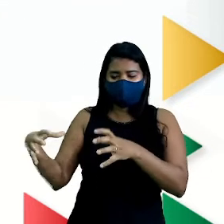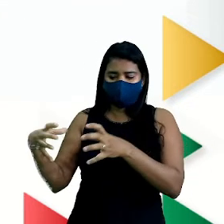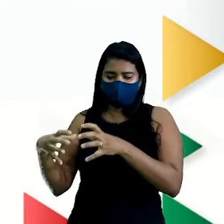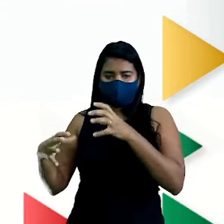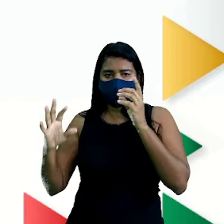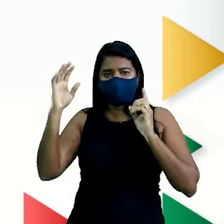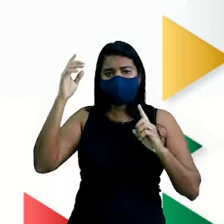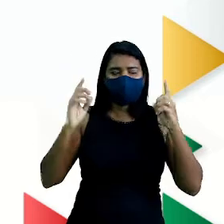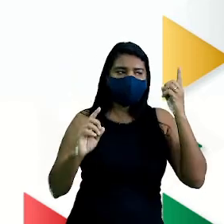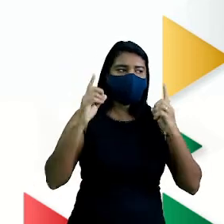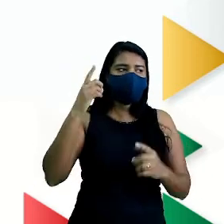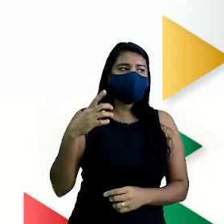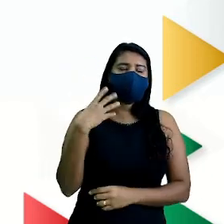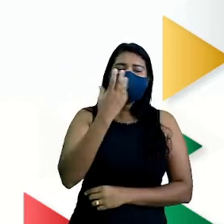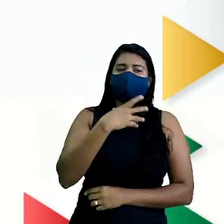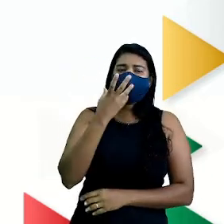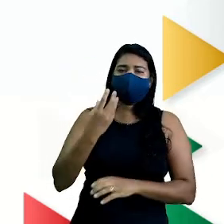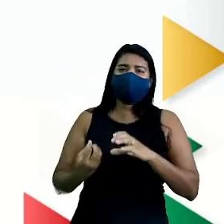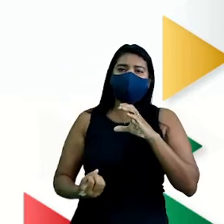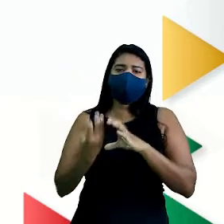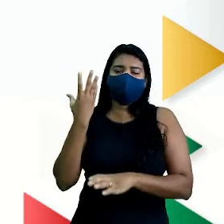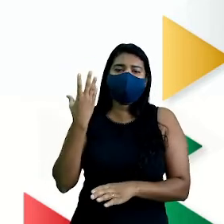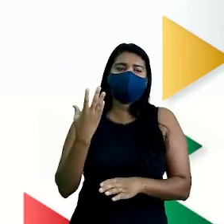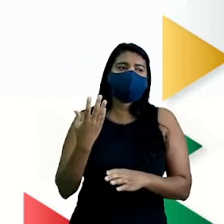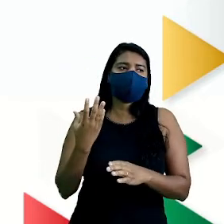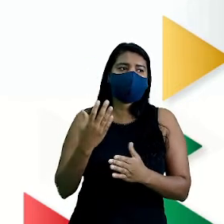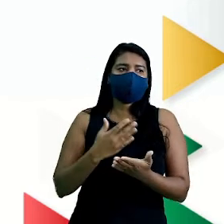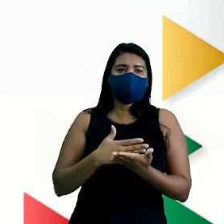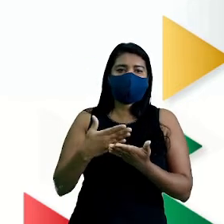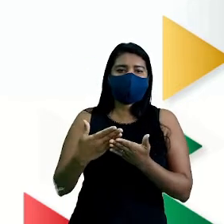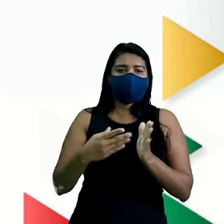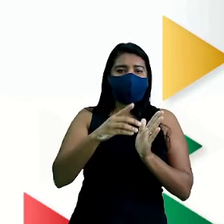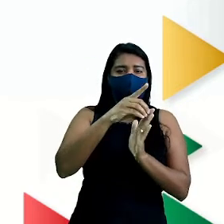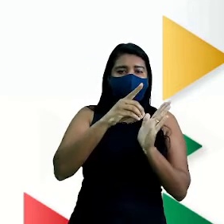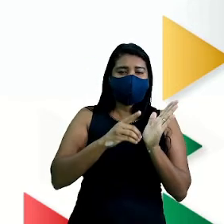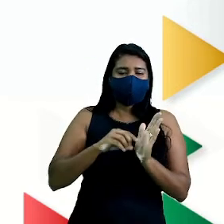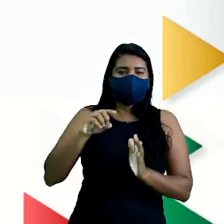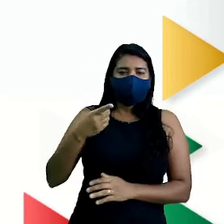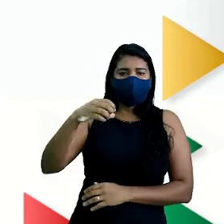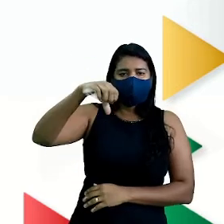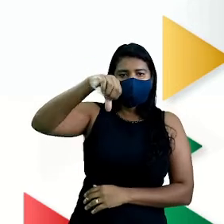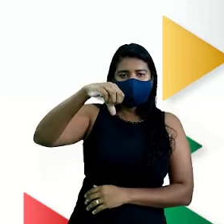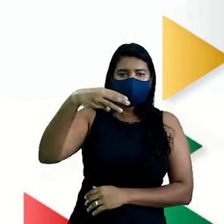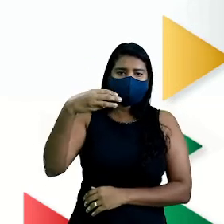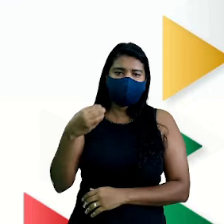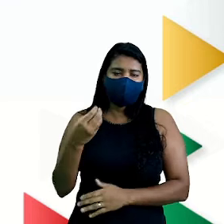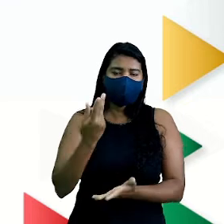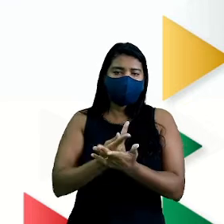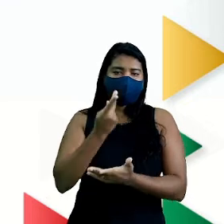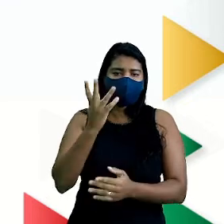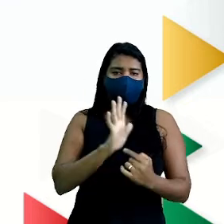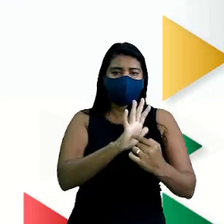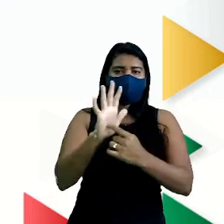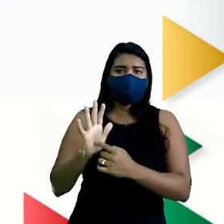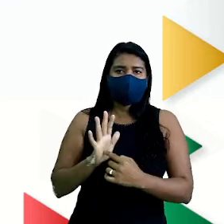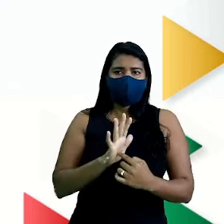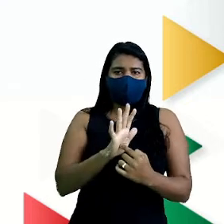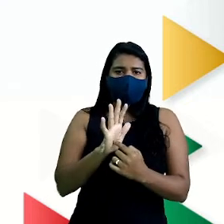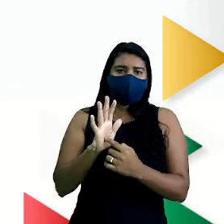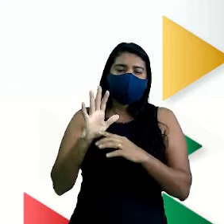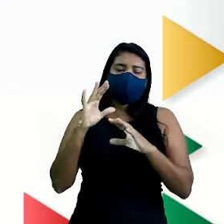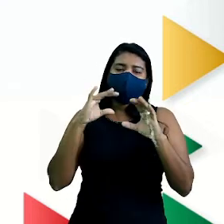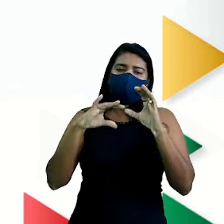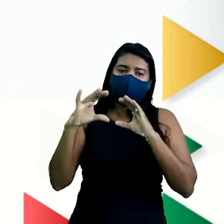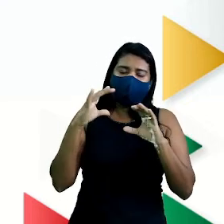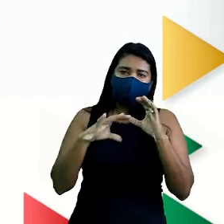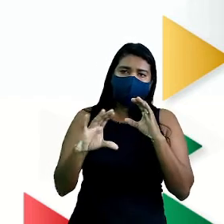Frevo de canção surgiu provavelmente a partir da década de 1930. Apresenta uma melodia mais cantável